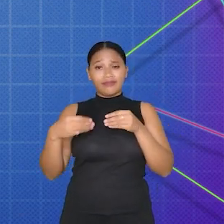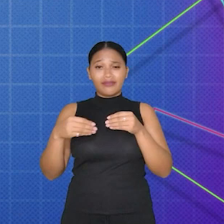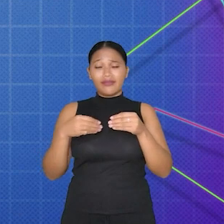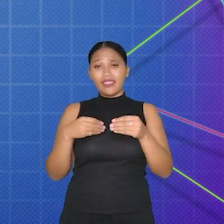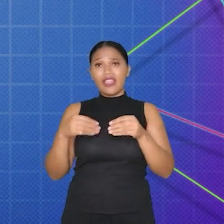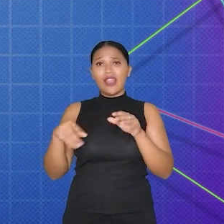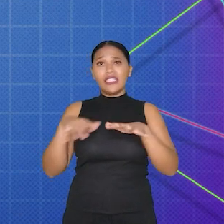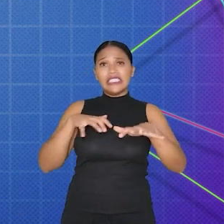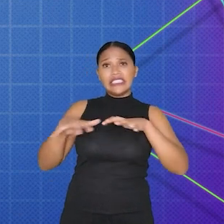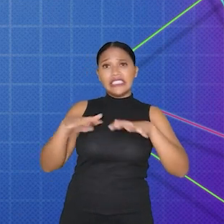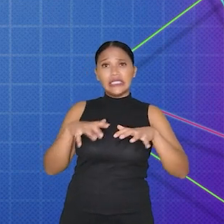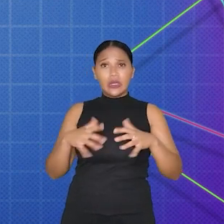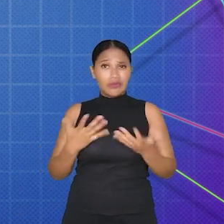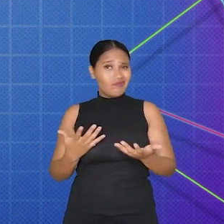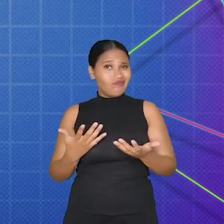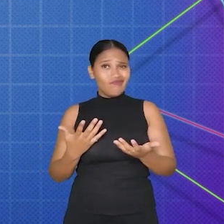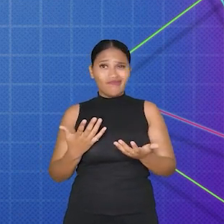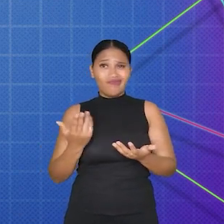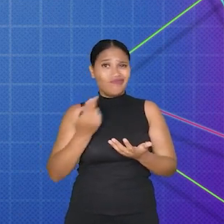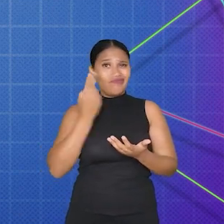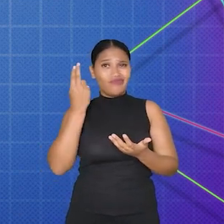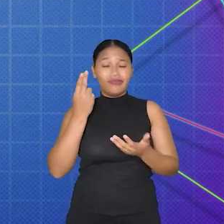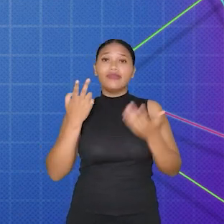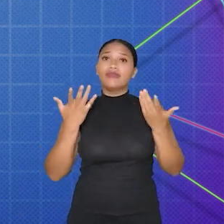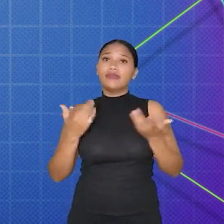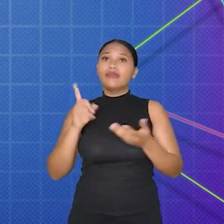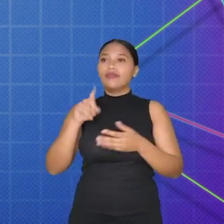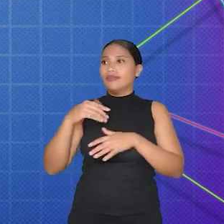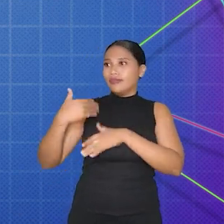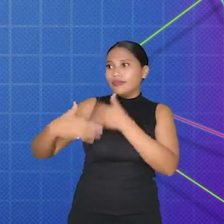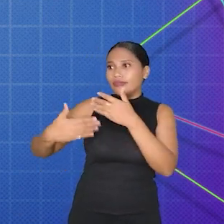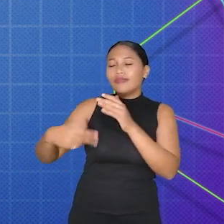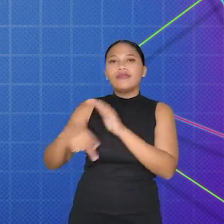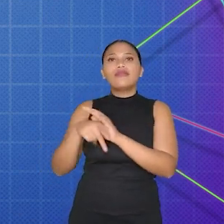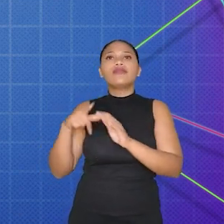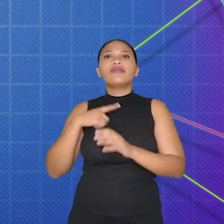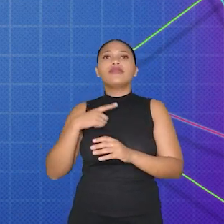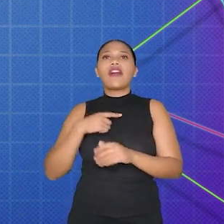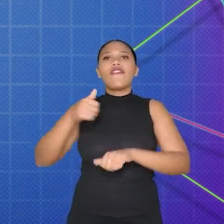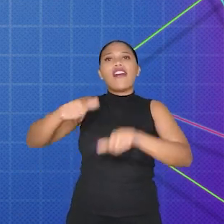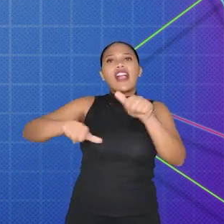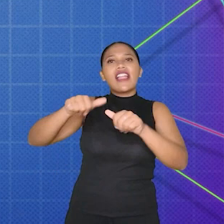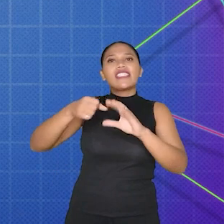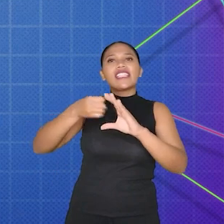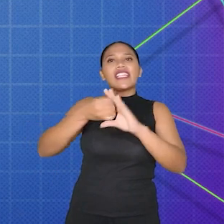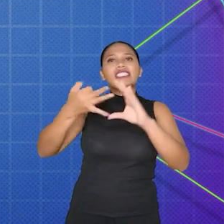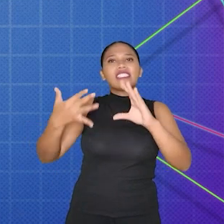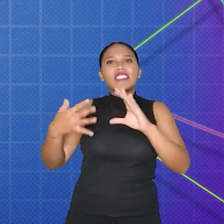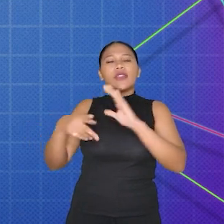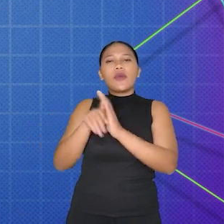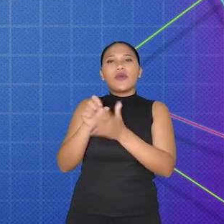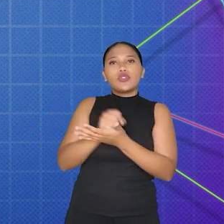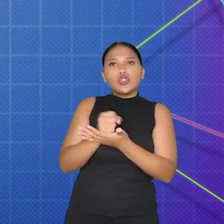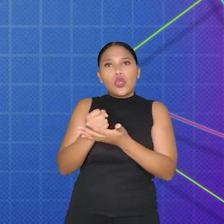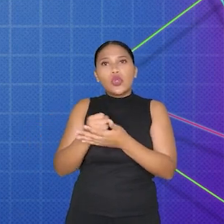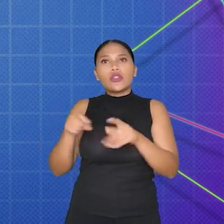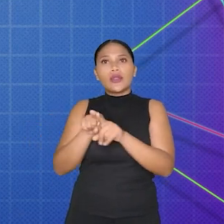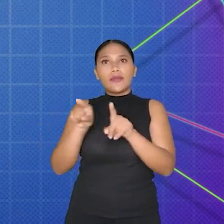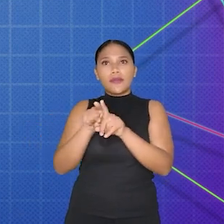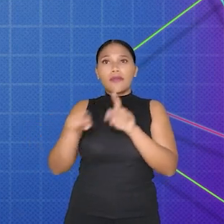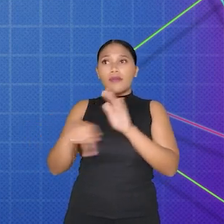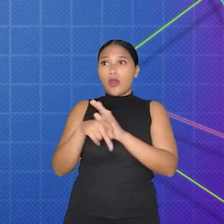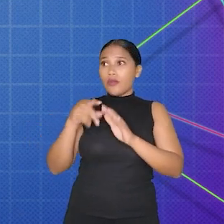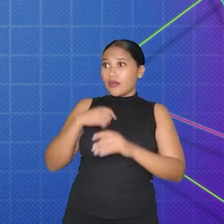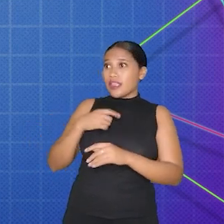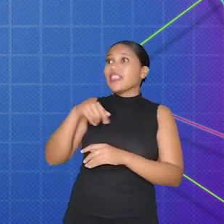menos versatilidade na animação e no movimento. Cabe então aos desenvolvedores avaliar as características do jogo e